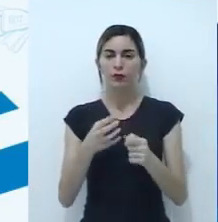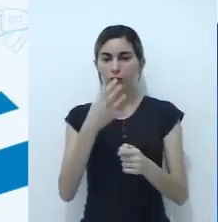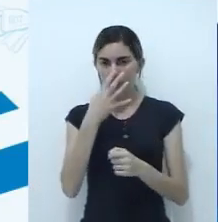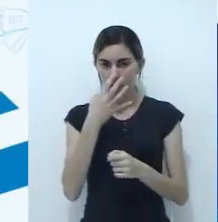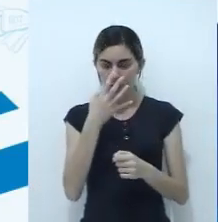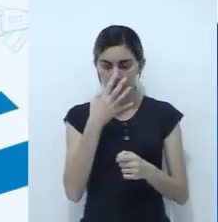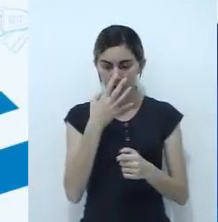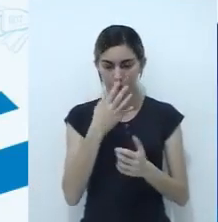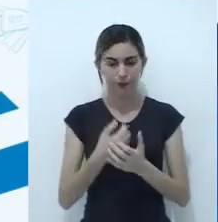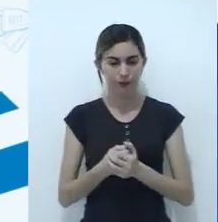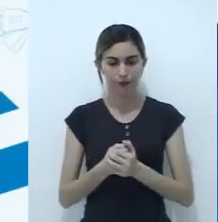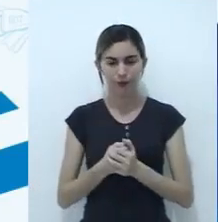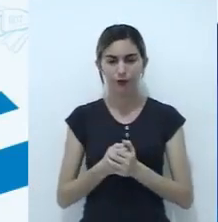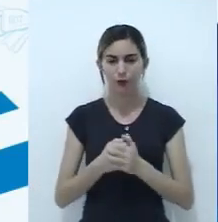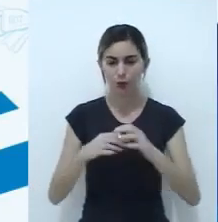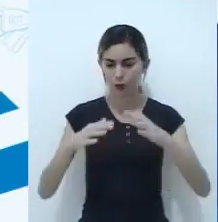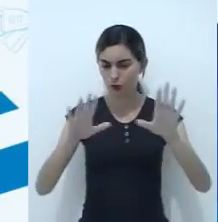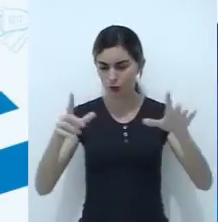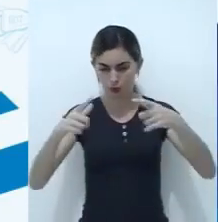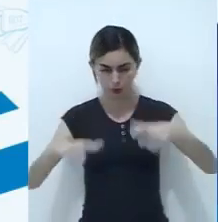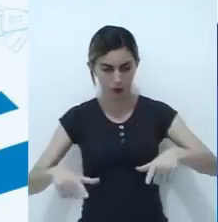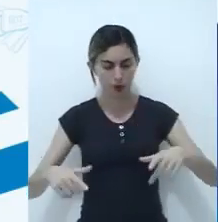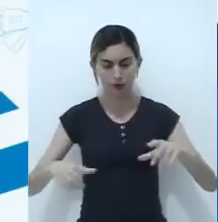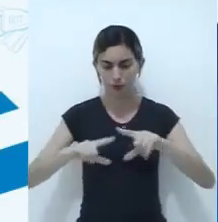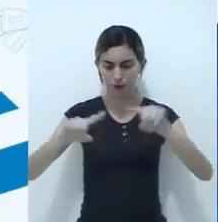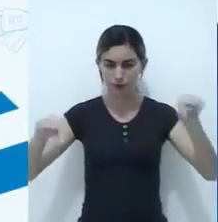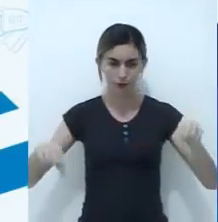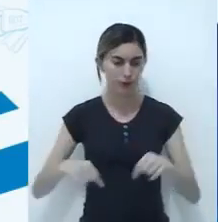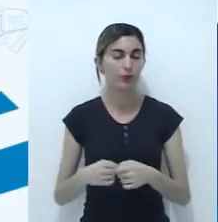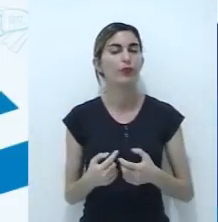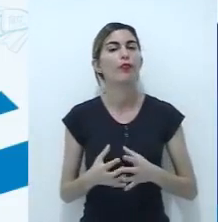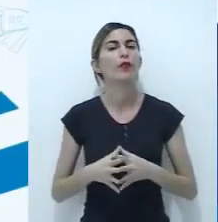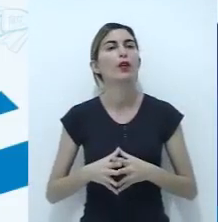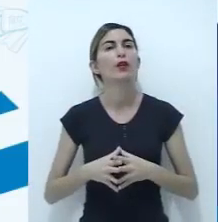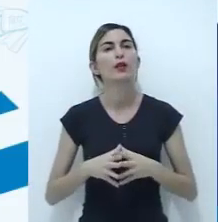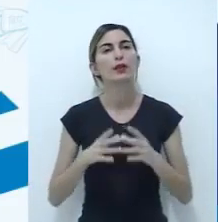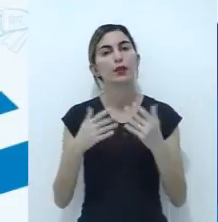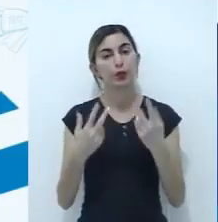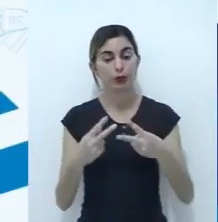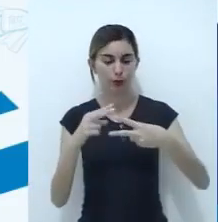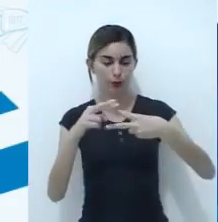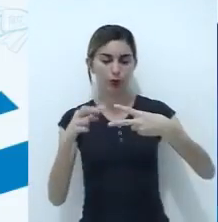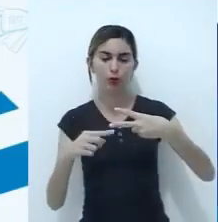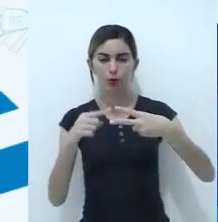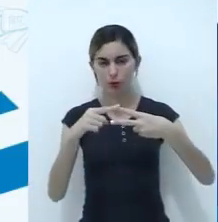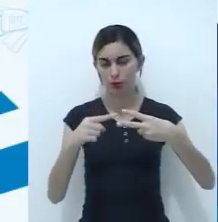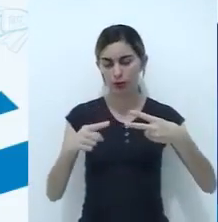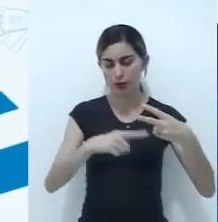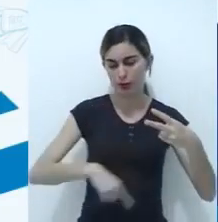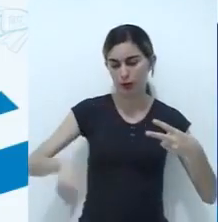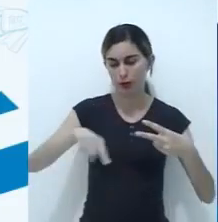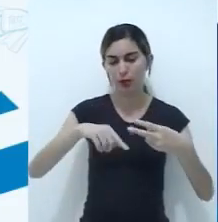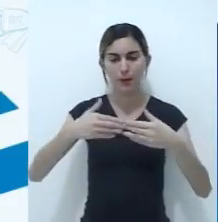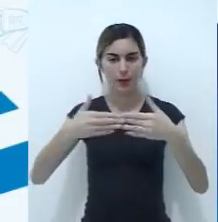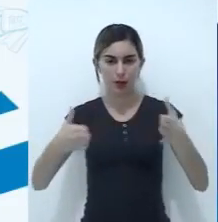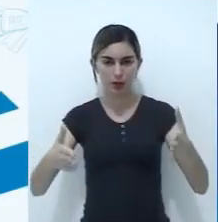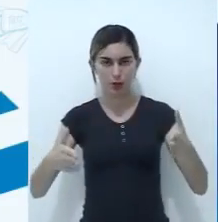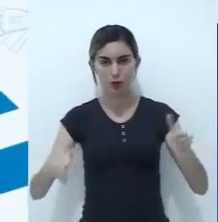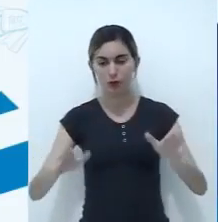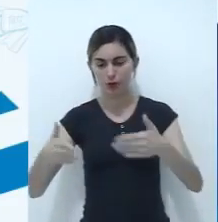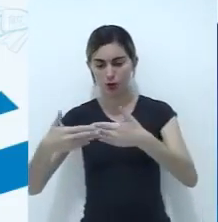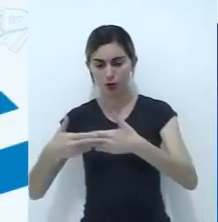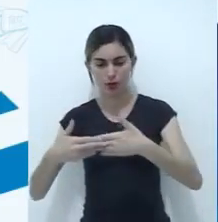vai observar um circuito fechado, né? E 2 circuitos